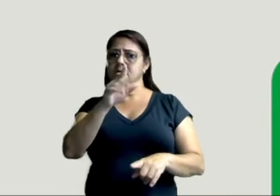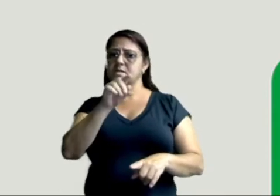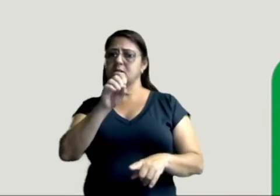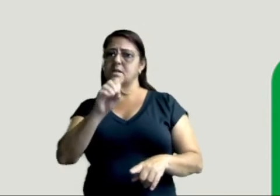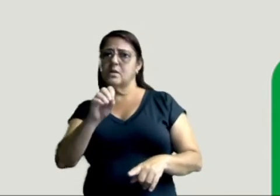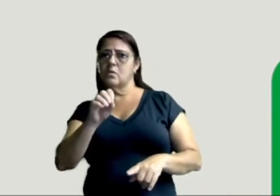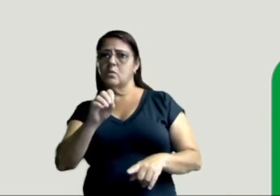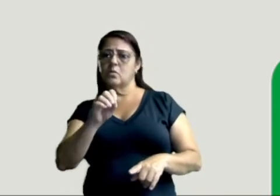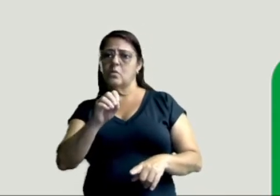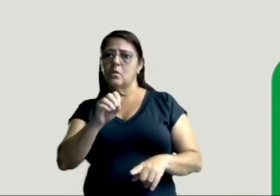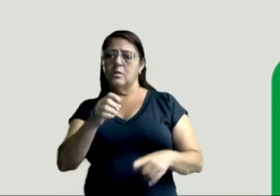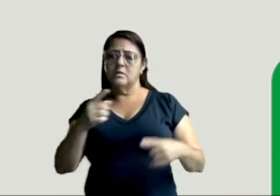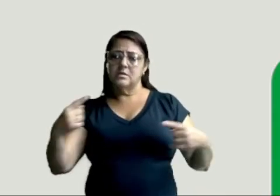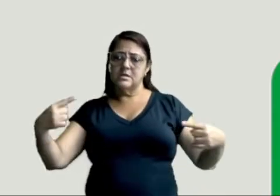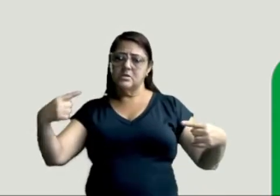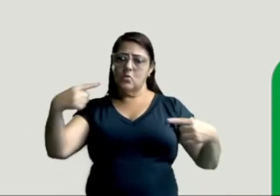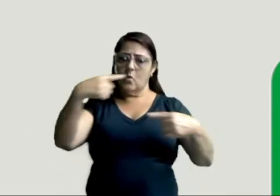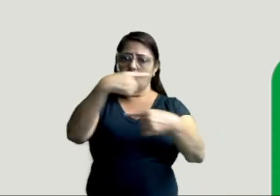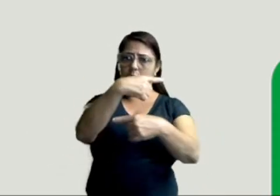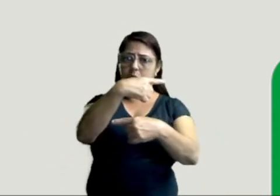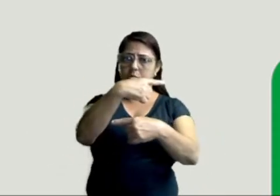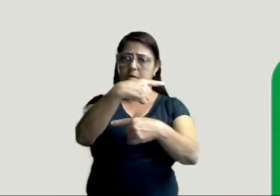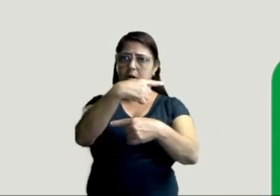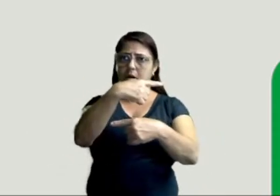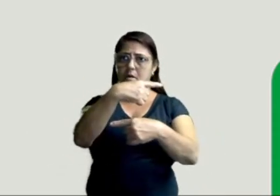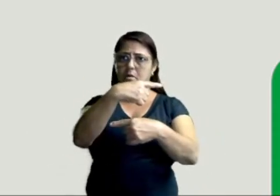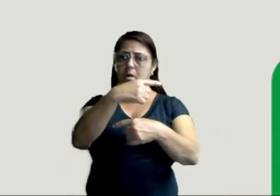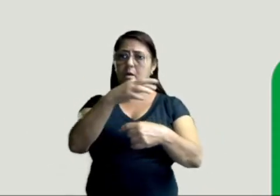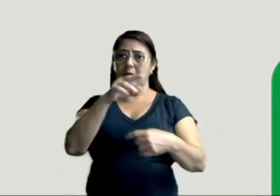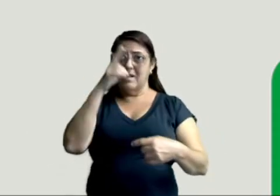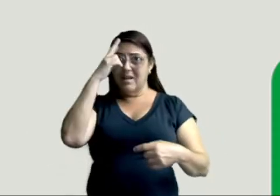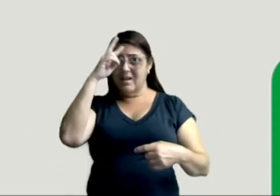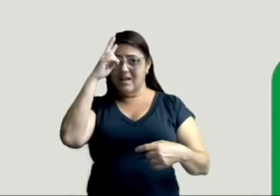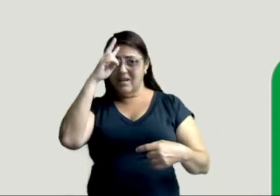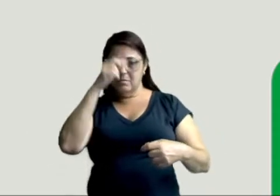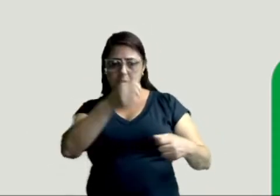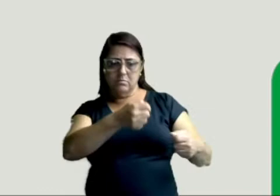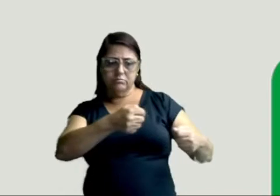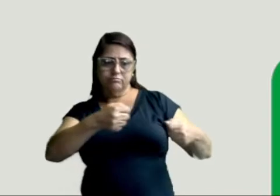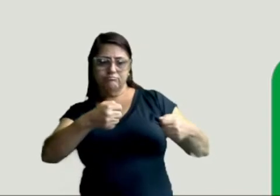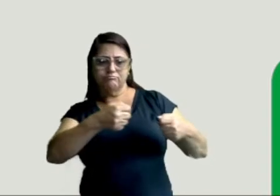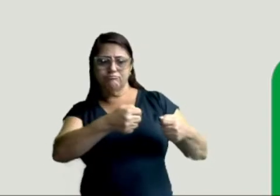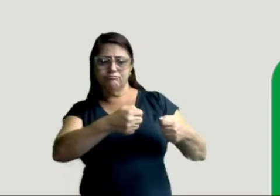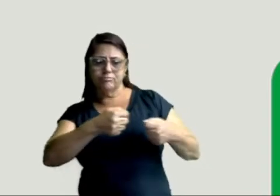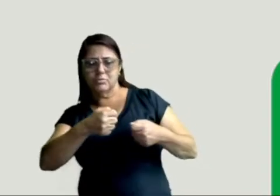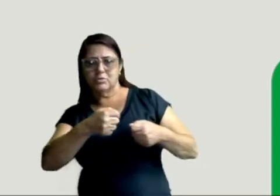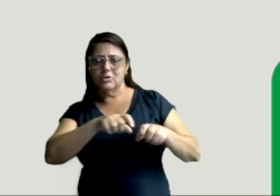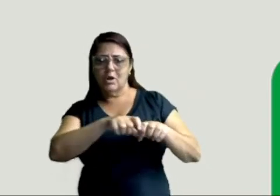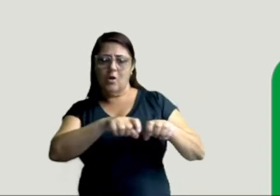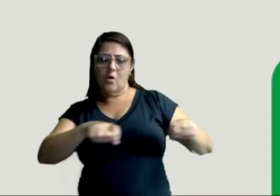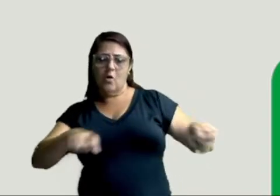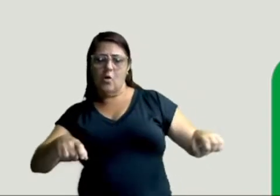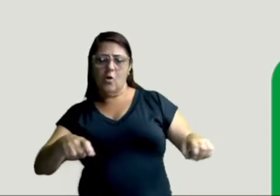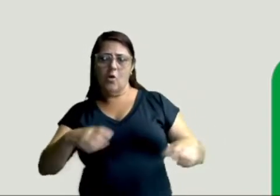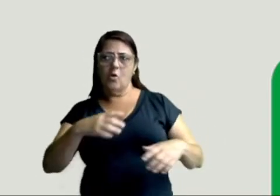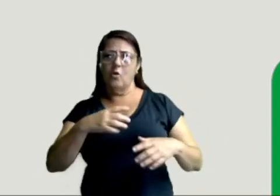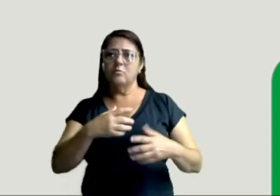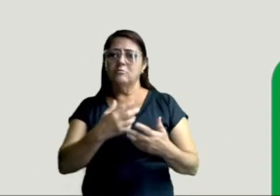direção, porém em sentido contrário. Então as forças de ação e reação são aplicadas sobre corpos